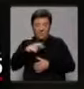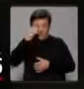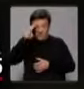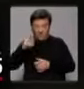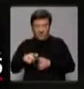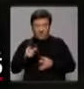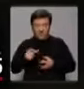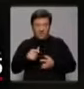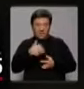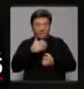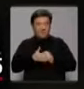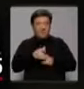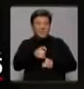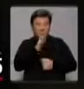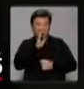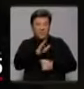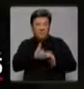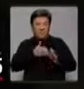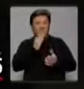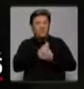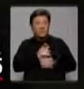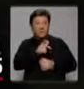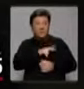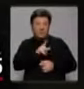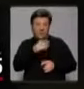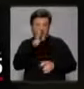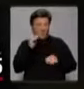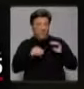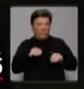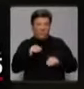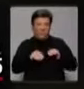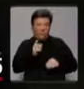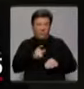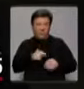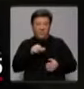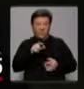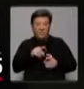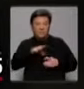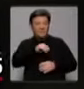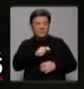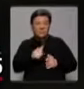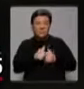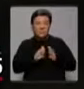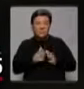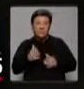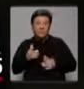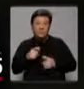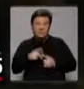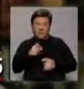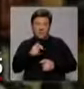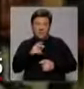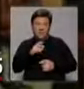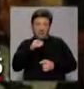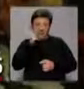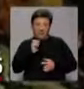diante da Biblioteca Nacional aí é que está a ser montado digamos e e o sítio onde e Alexis de cipras